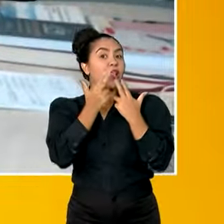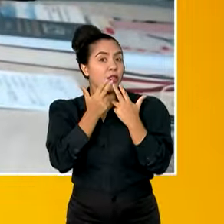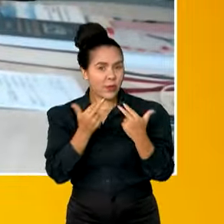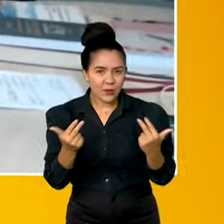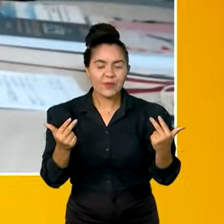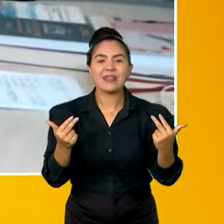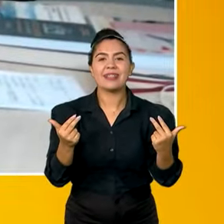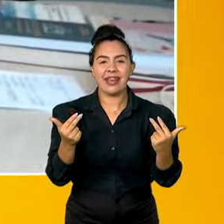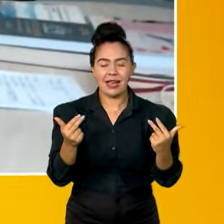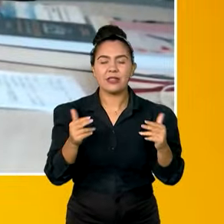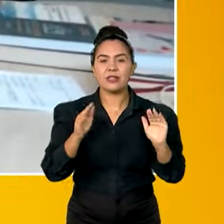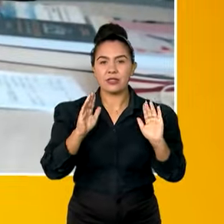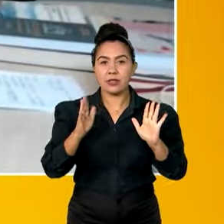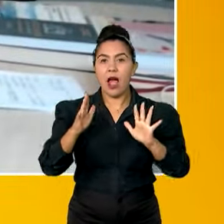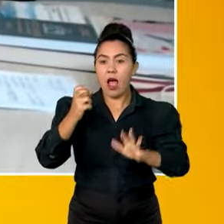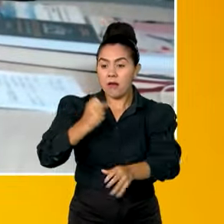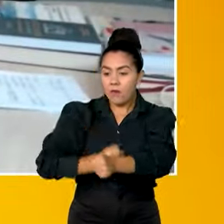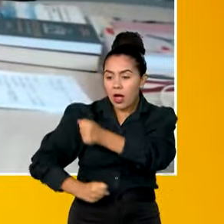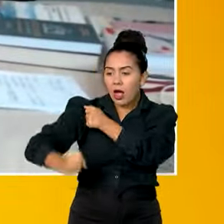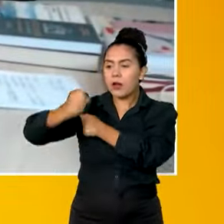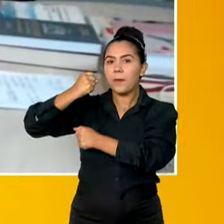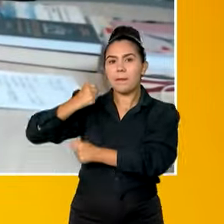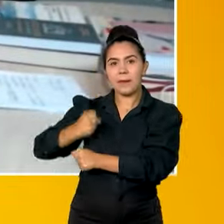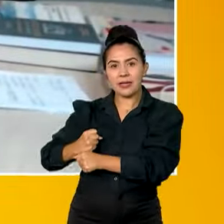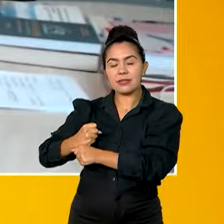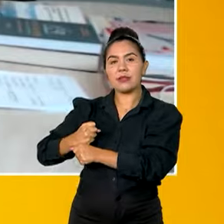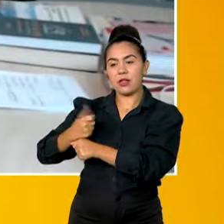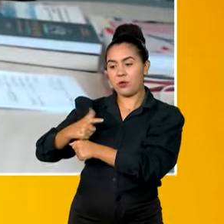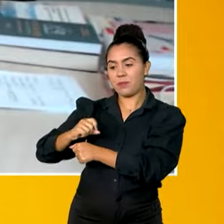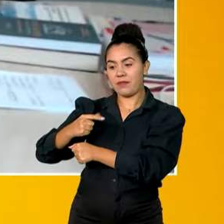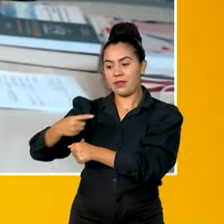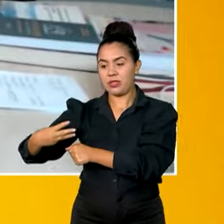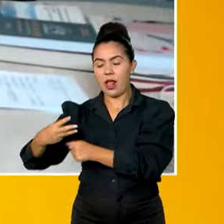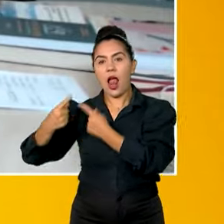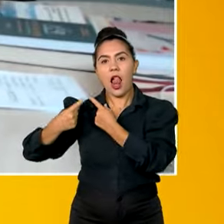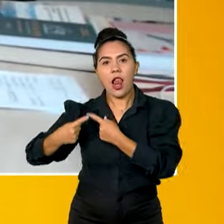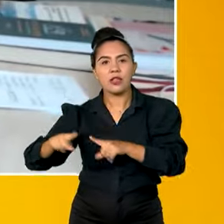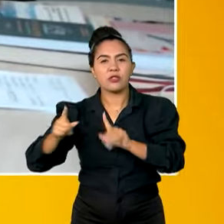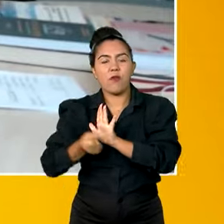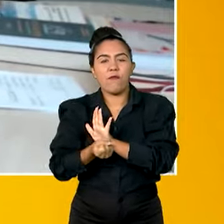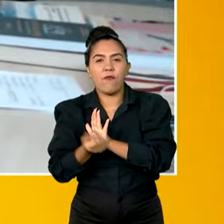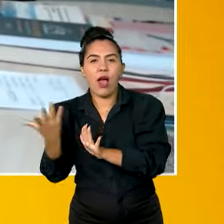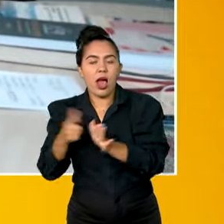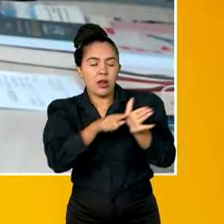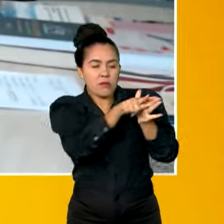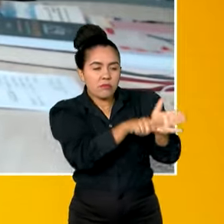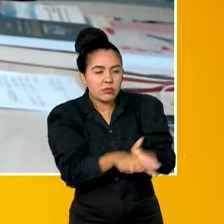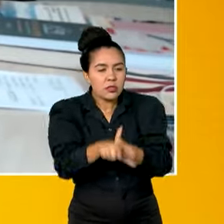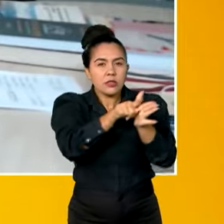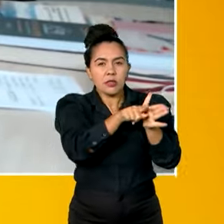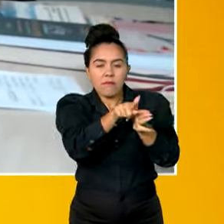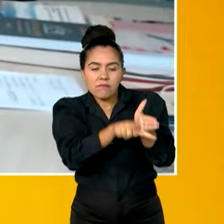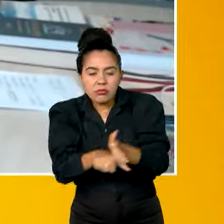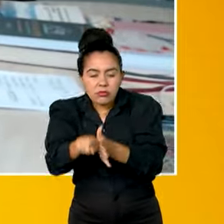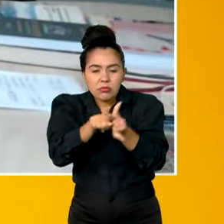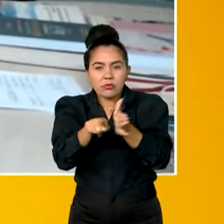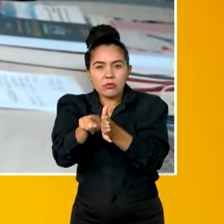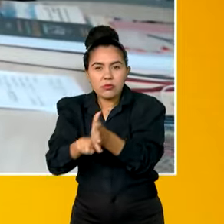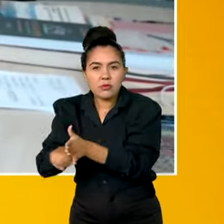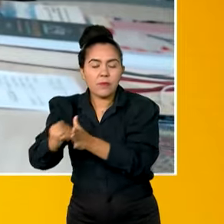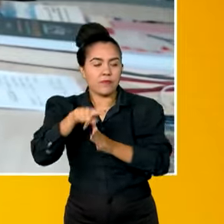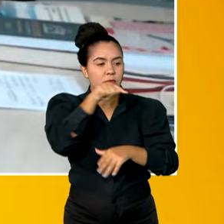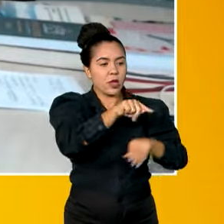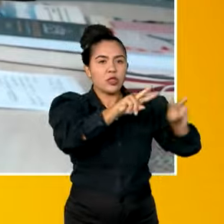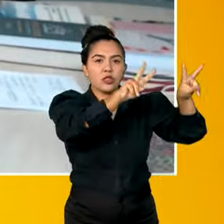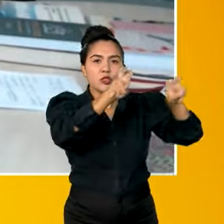tem desde do ano passado, a gente lançou uma série de consultas sobre renúncias fiscais, beneficiários